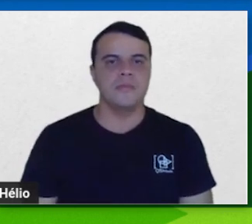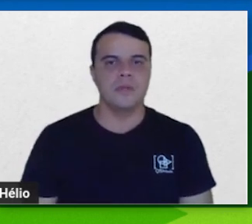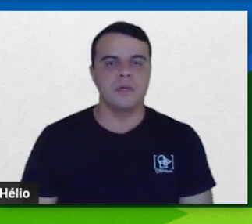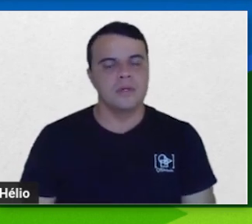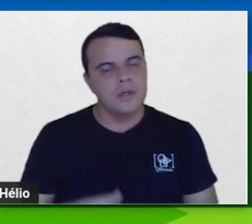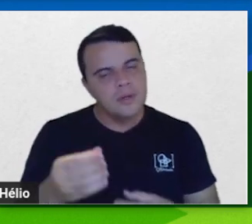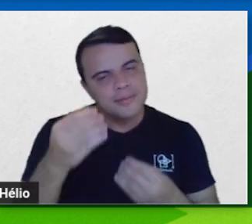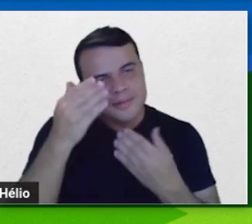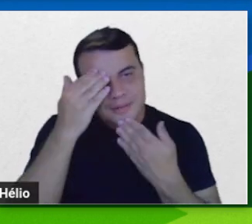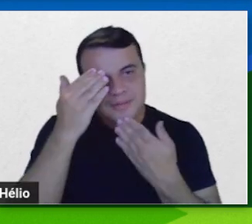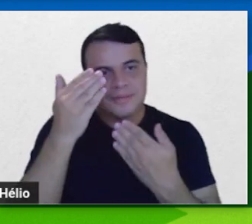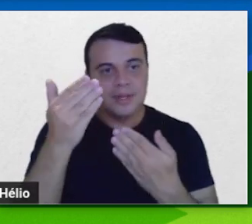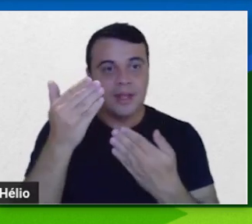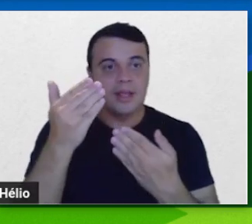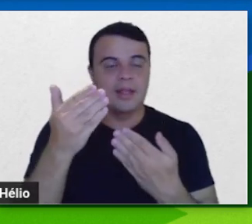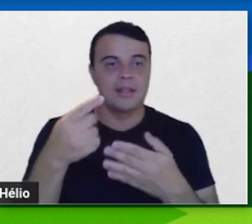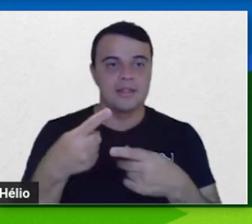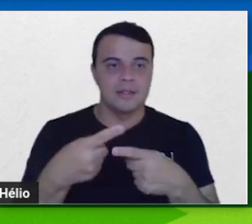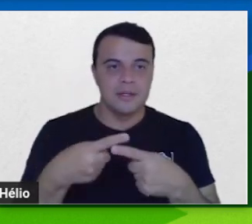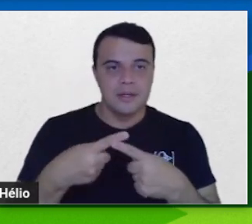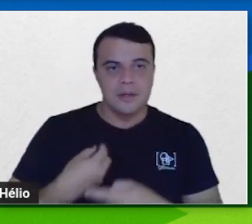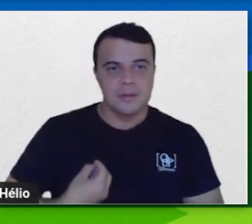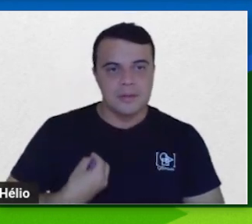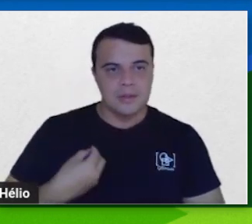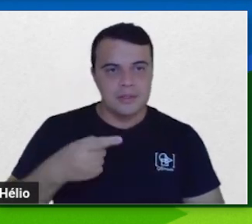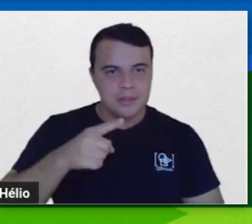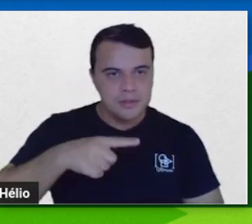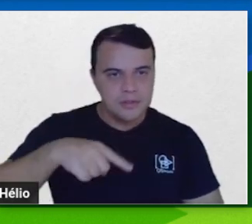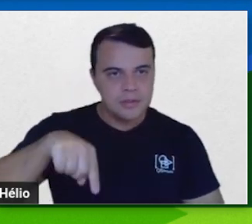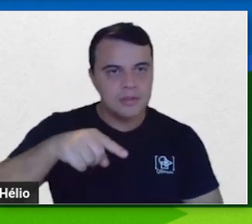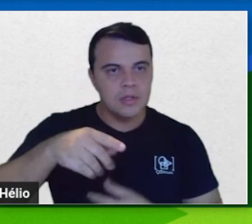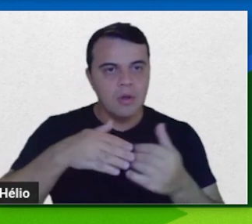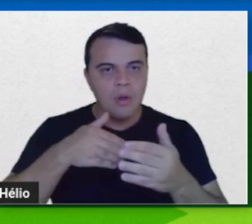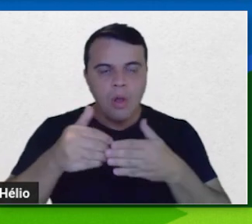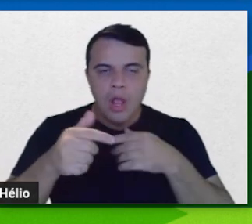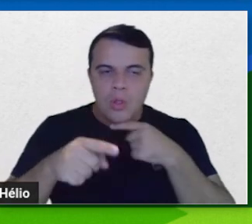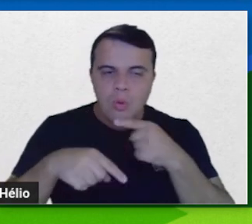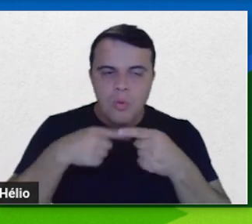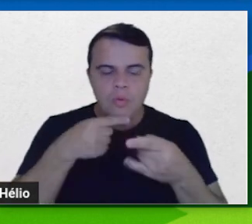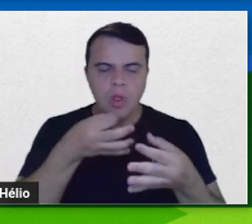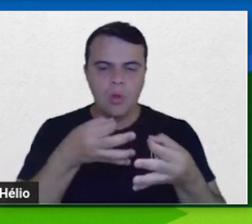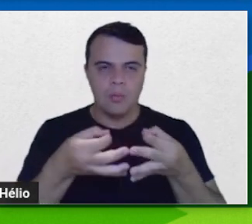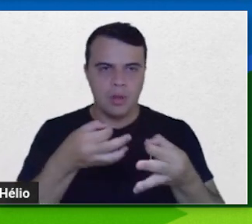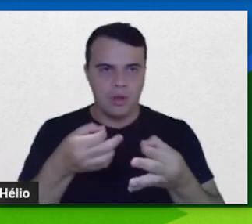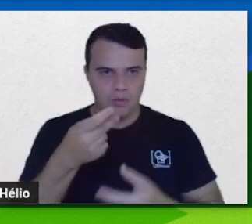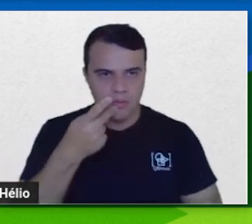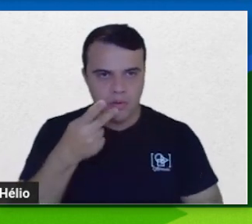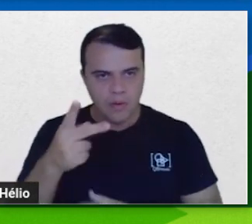Muito obrigada pela participação. Qualquer dúvida, sugestão, deixe nos